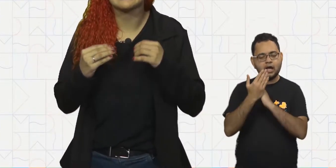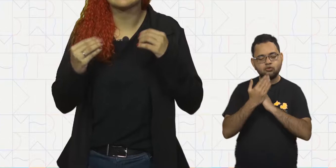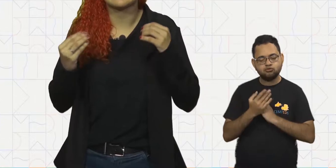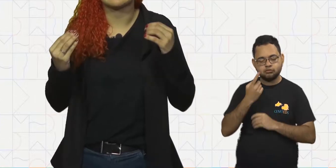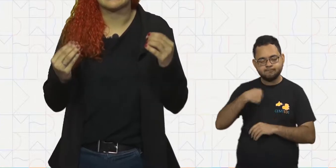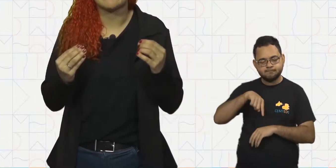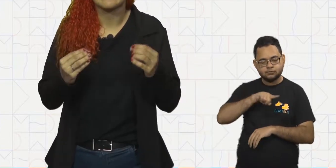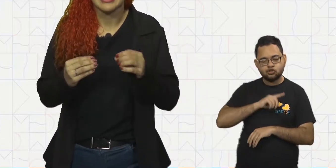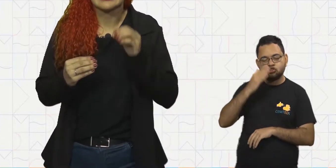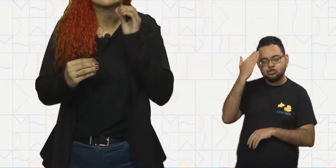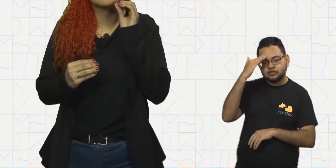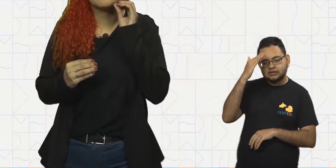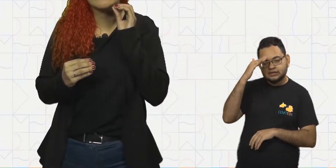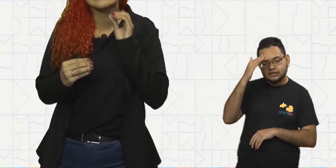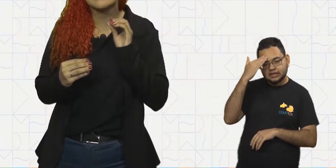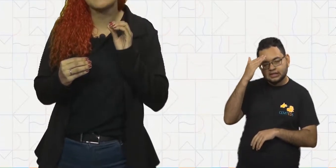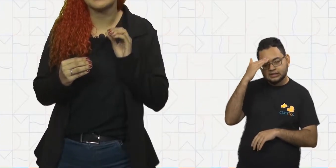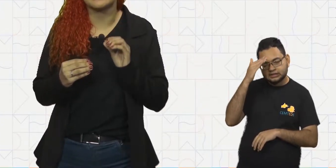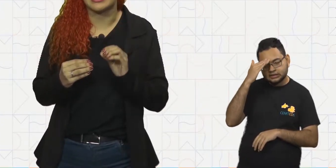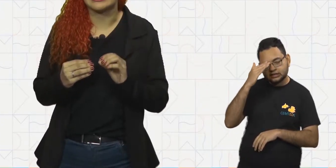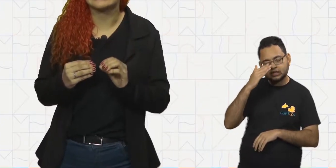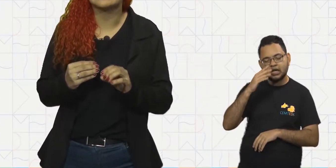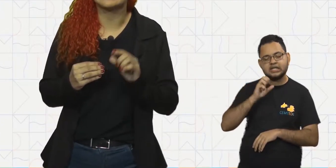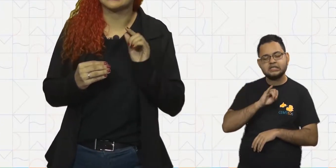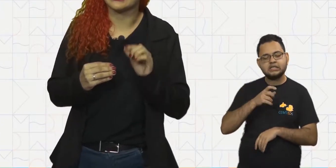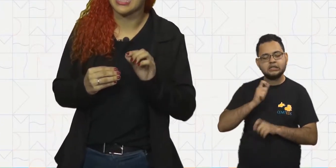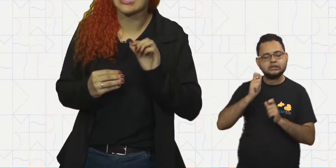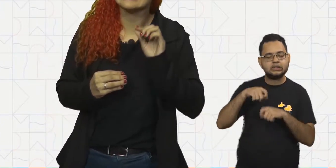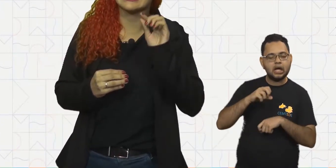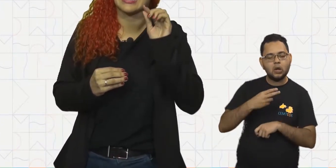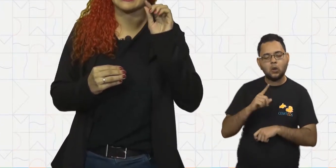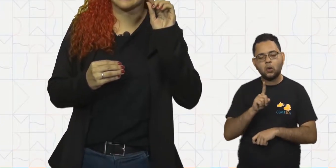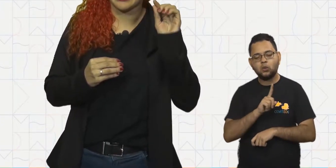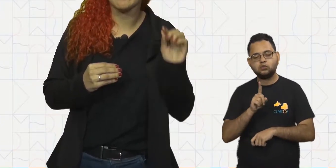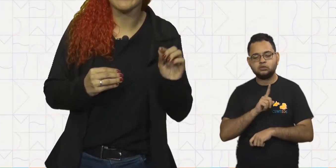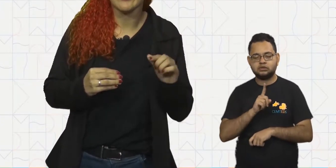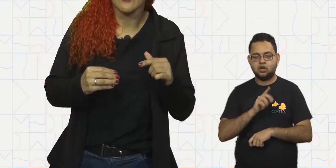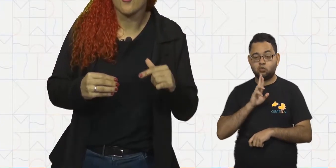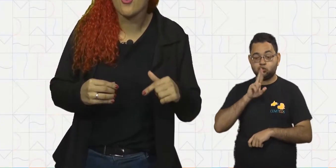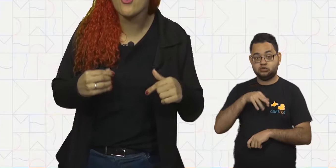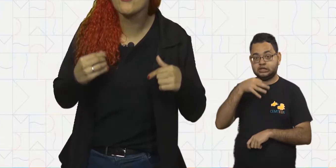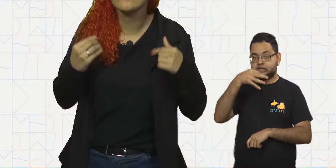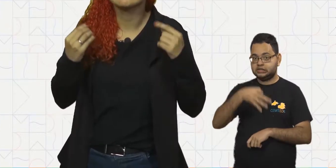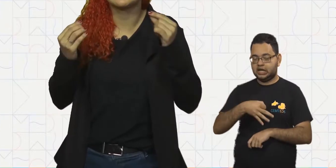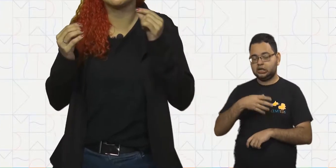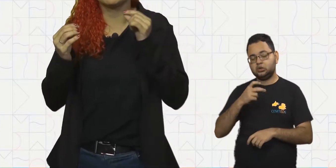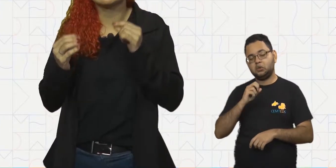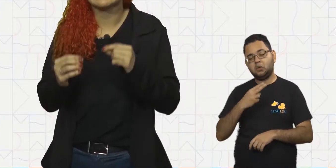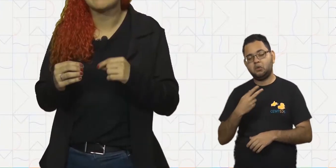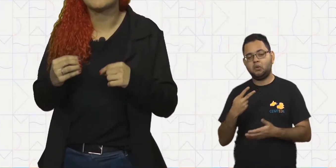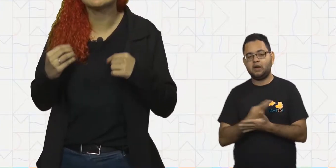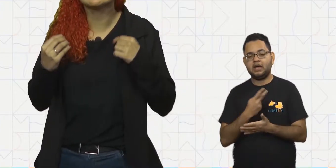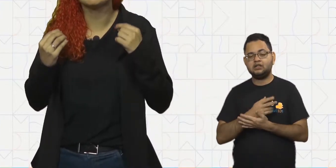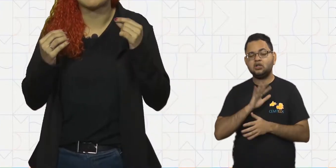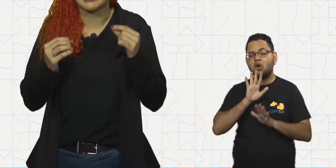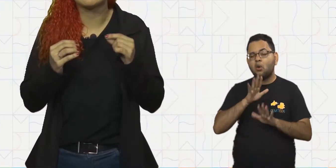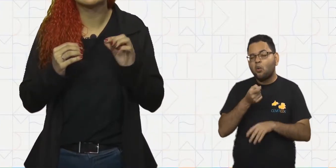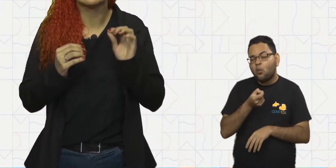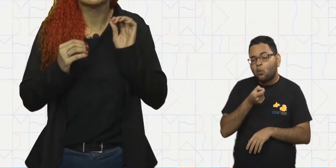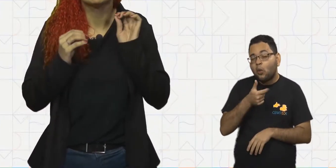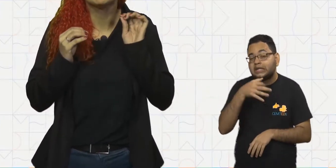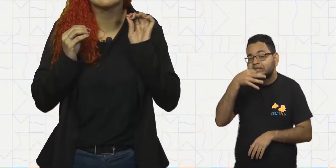ajuda a entender as possibilidades de acertar ou de nos